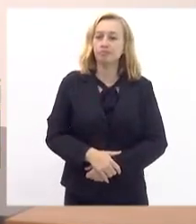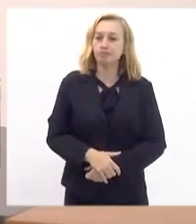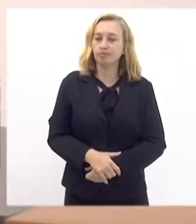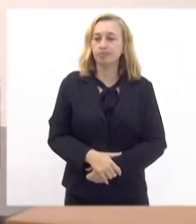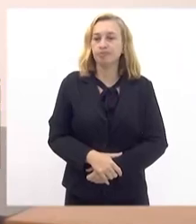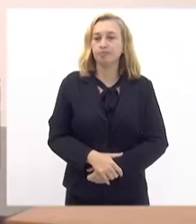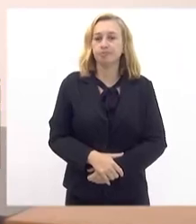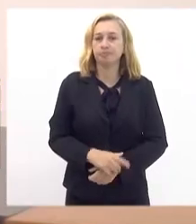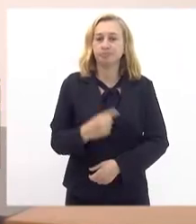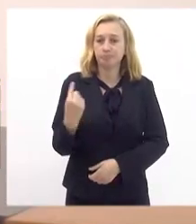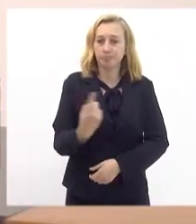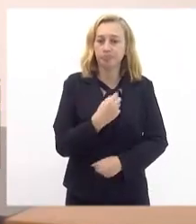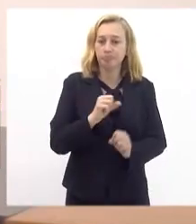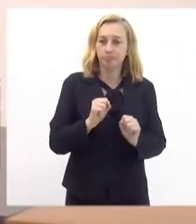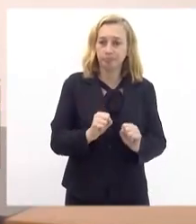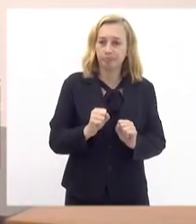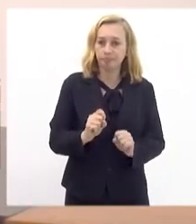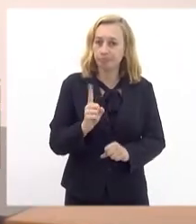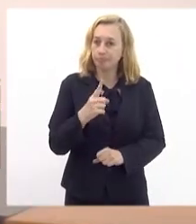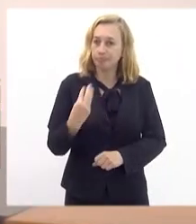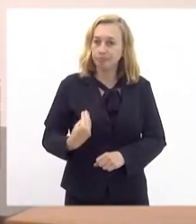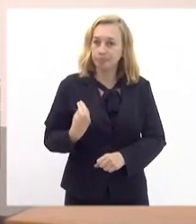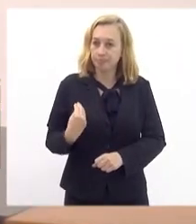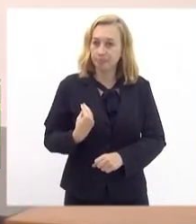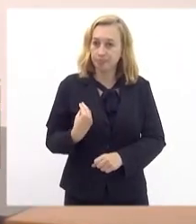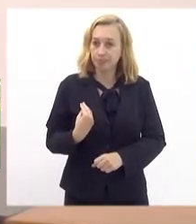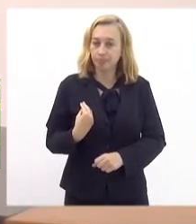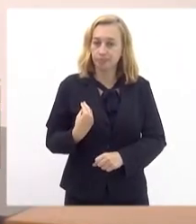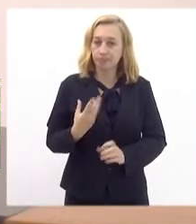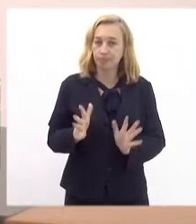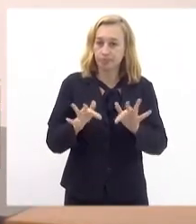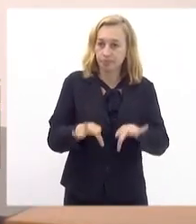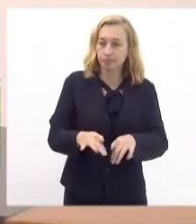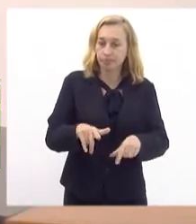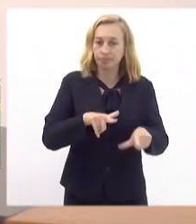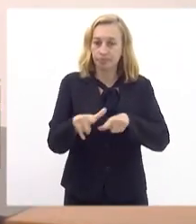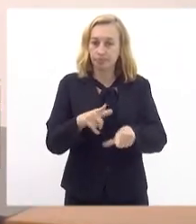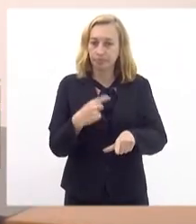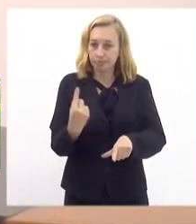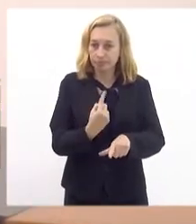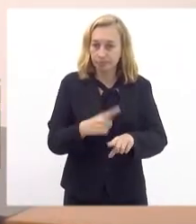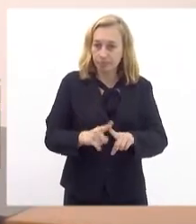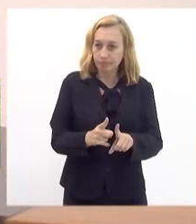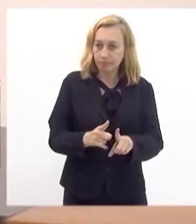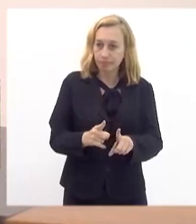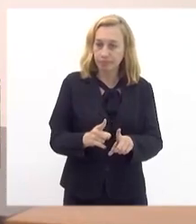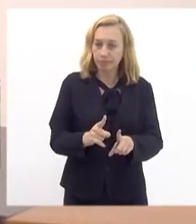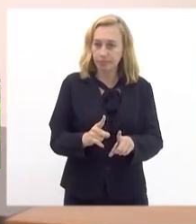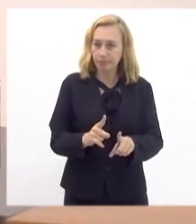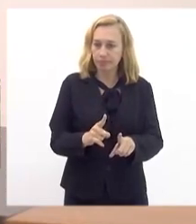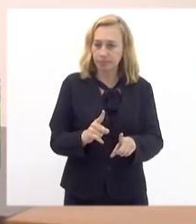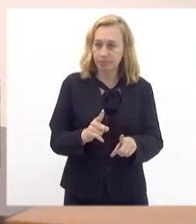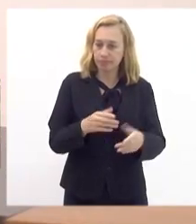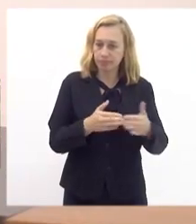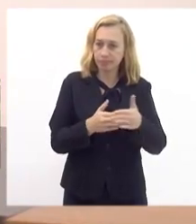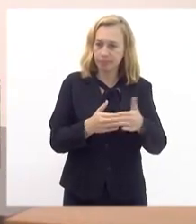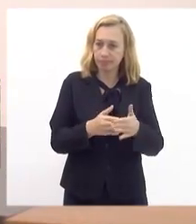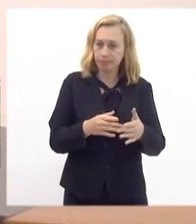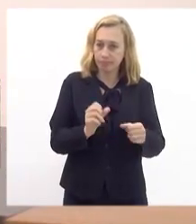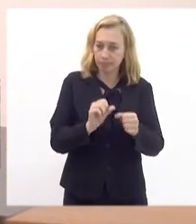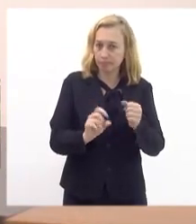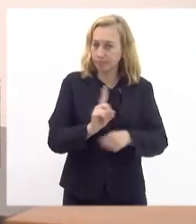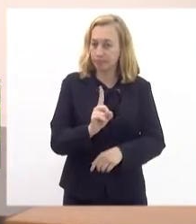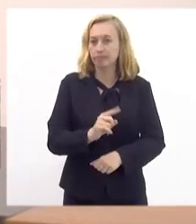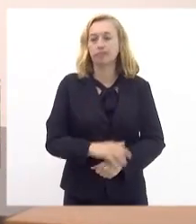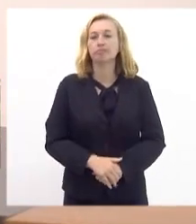nós podemos até não viver para completar essa missão mas não estamos desobrigados nem desobrigados de fazer ela